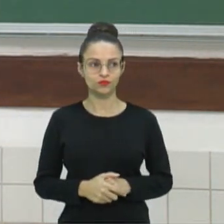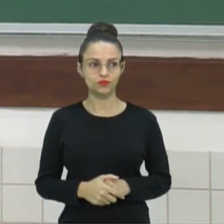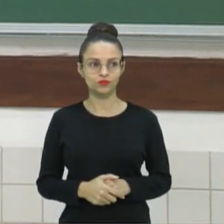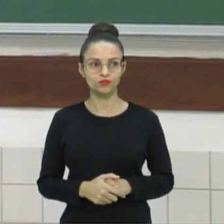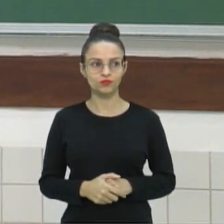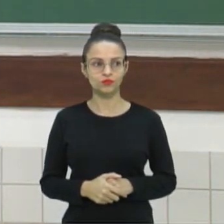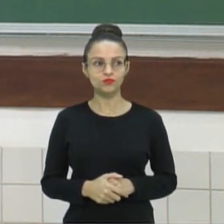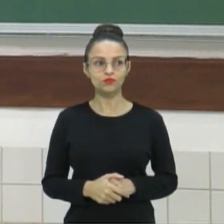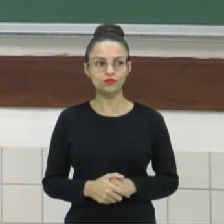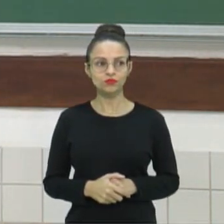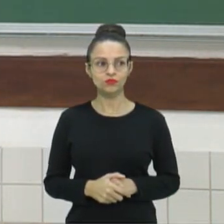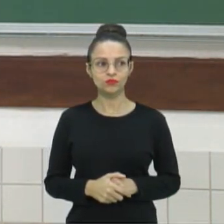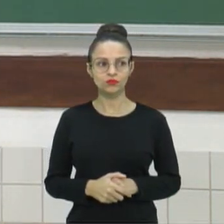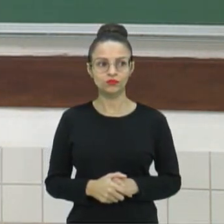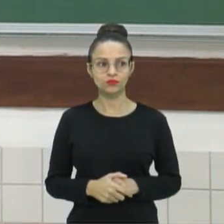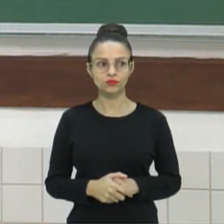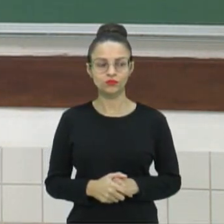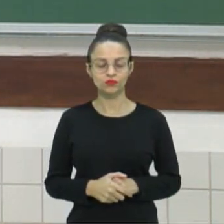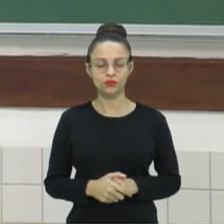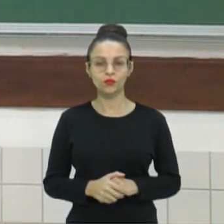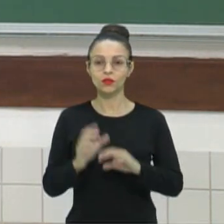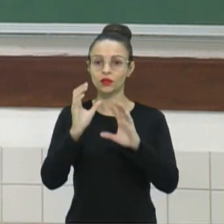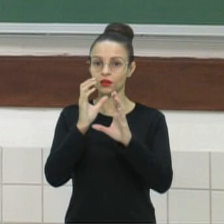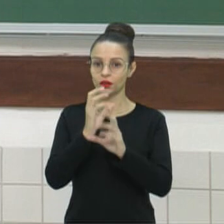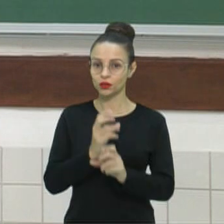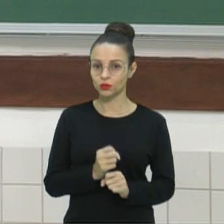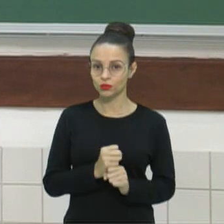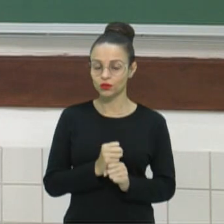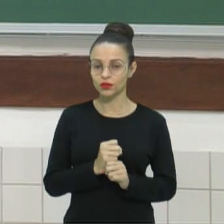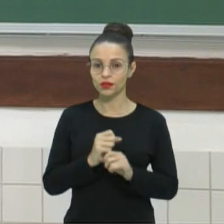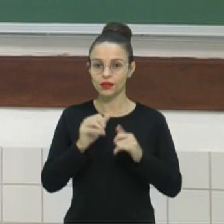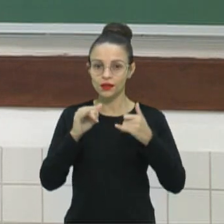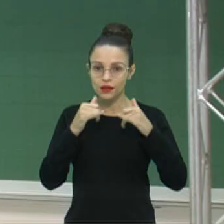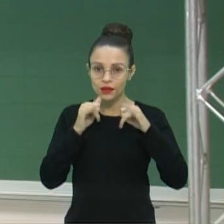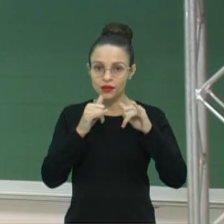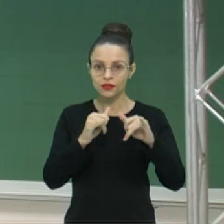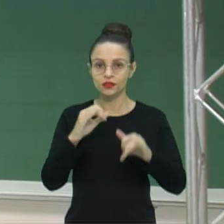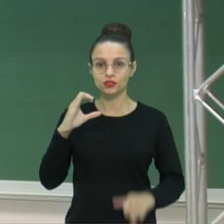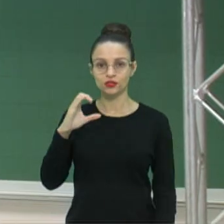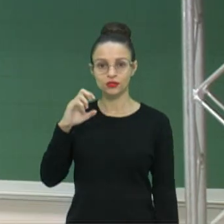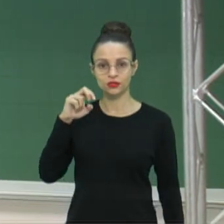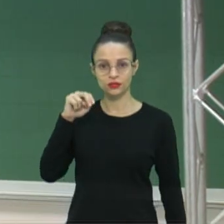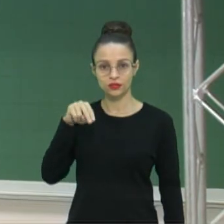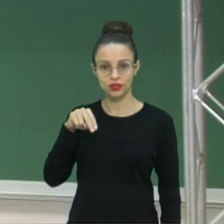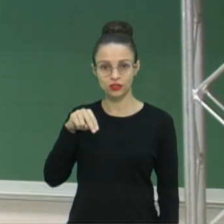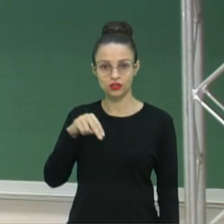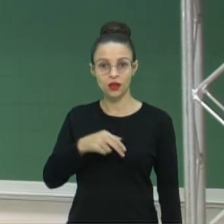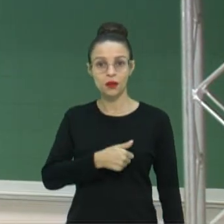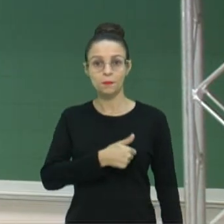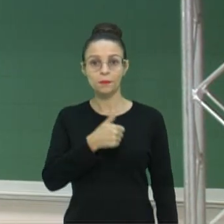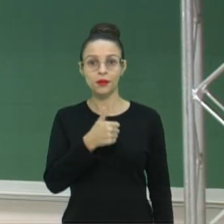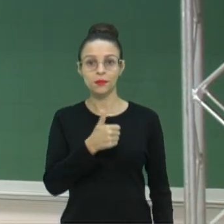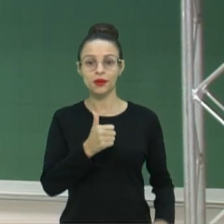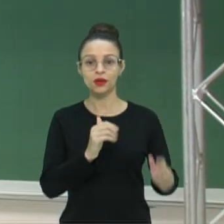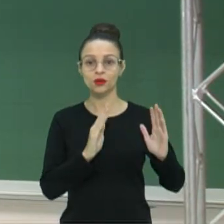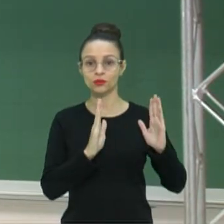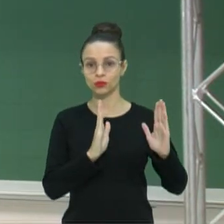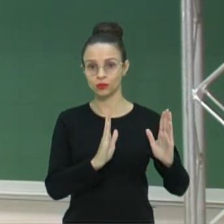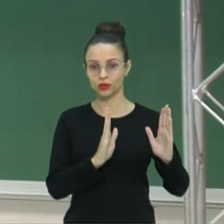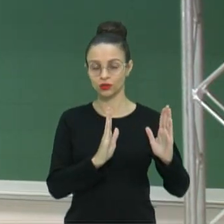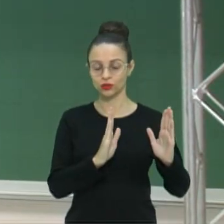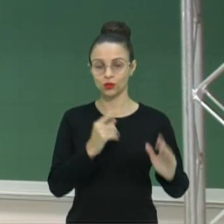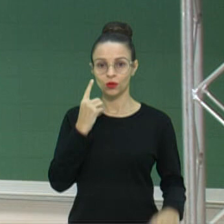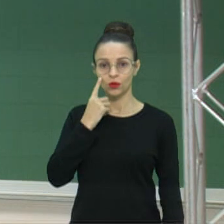que a gente resolve aqui é calcular a energia cinética no primeiro momento, certo? Energia cinética é